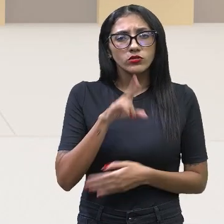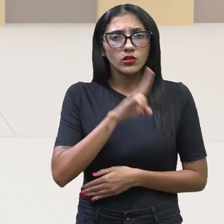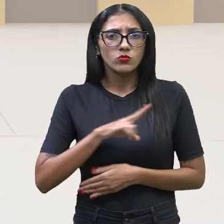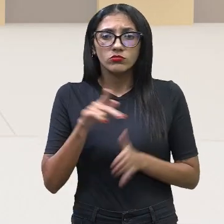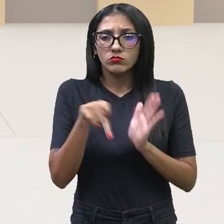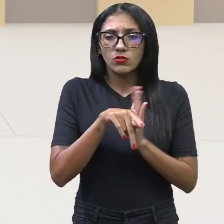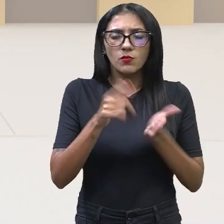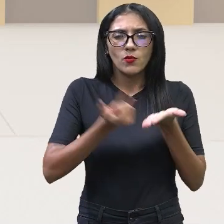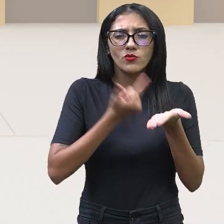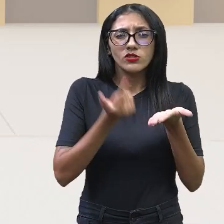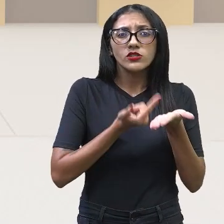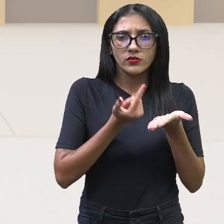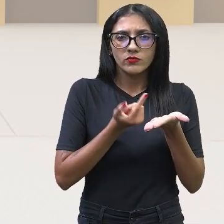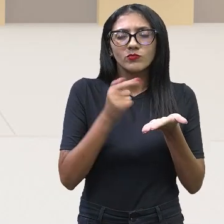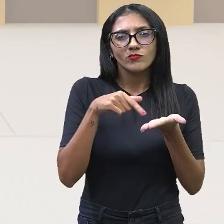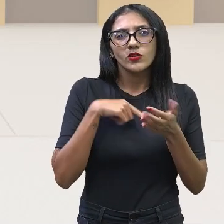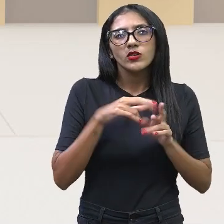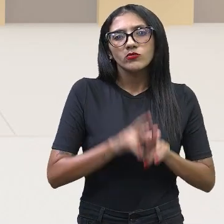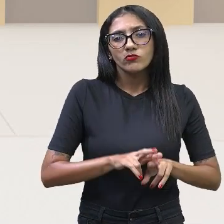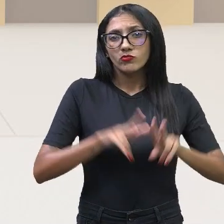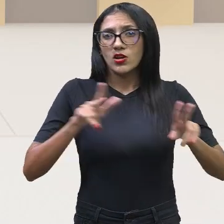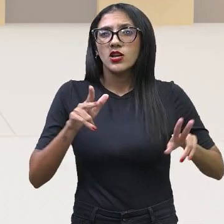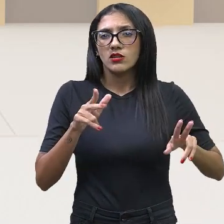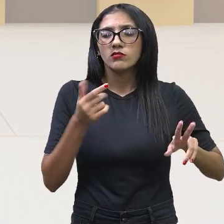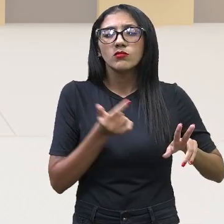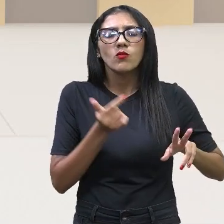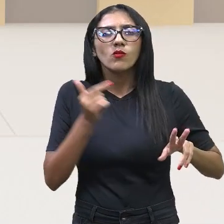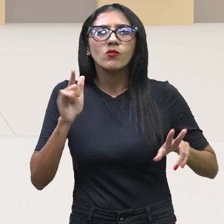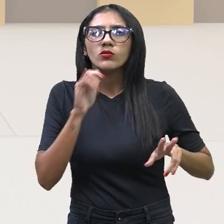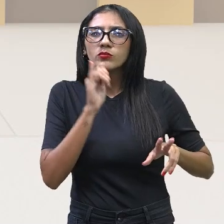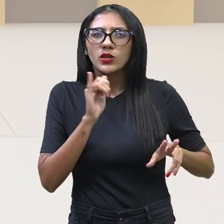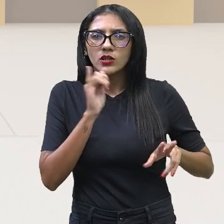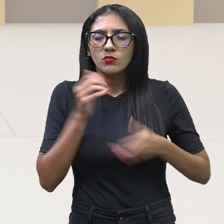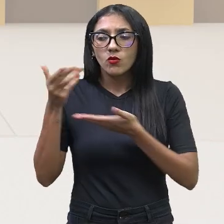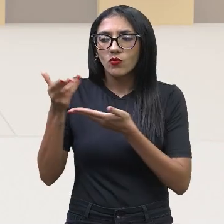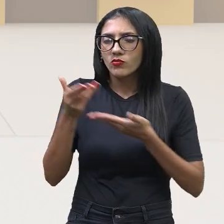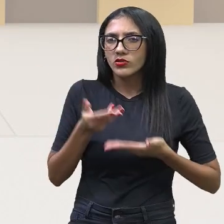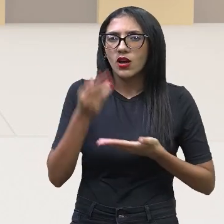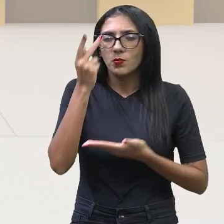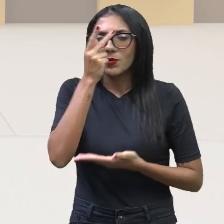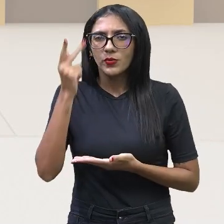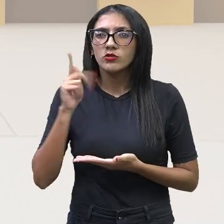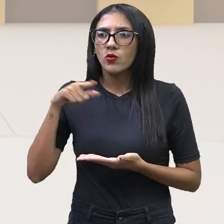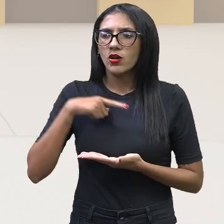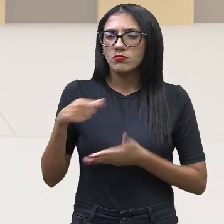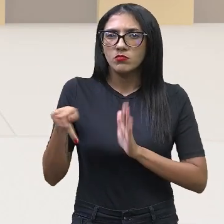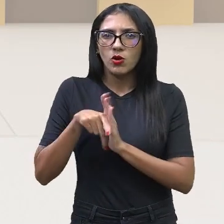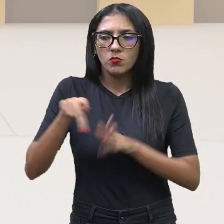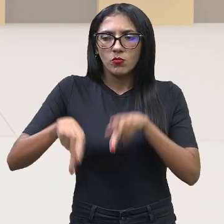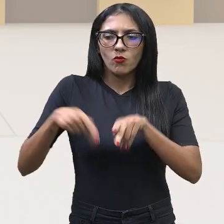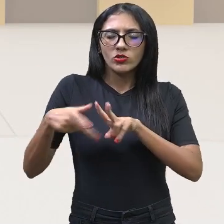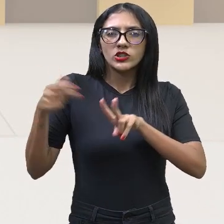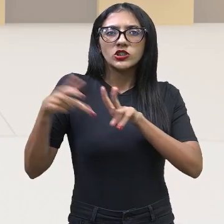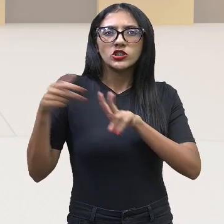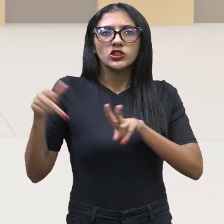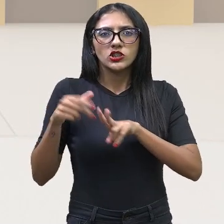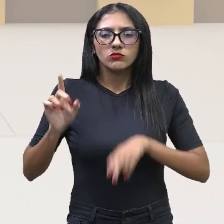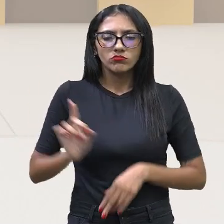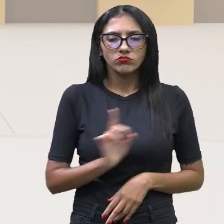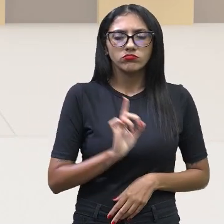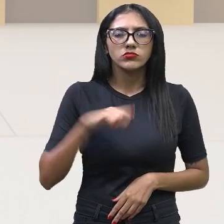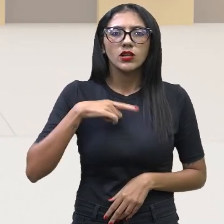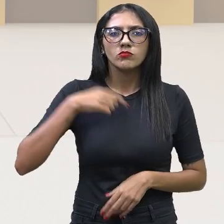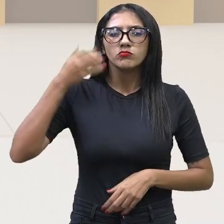livro. Uma coisa é isso. Outra coisa é você convidar alguma pessoa que é indígena a dar uma palestra em sala de aula,